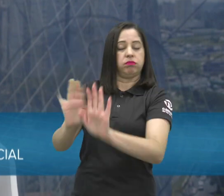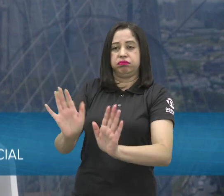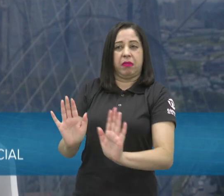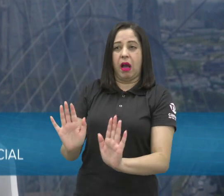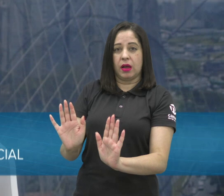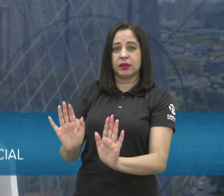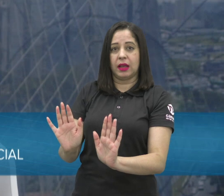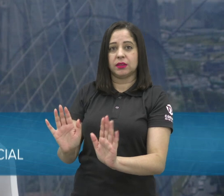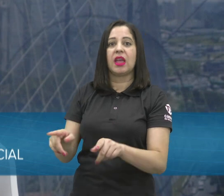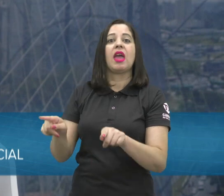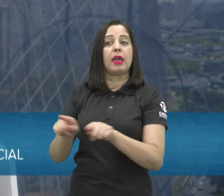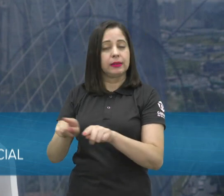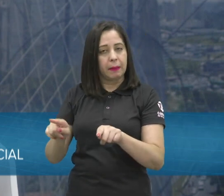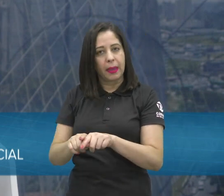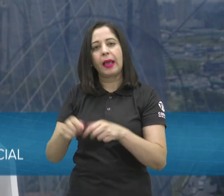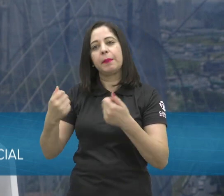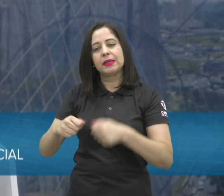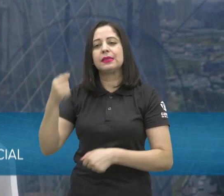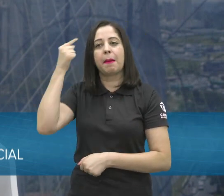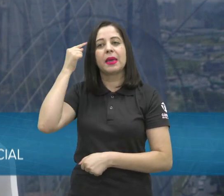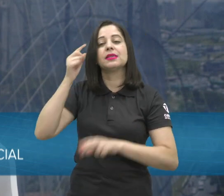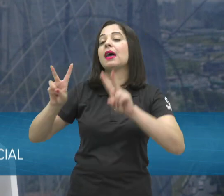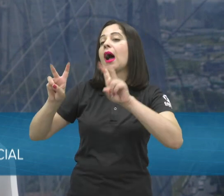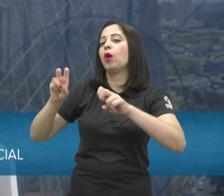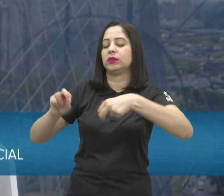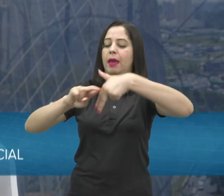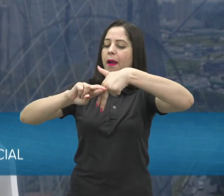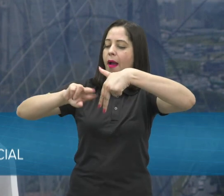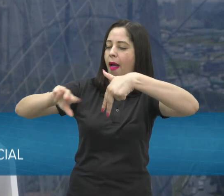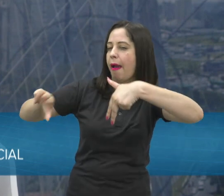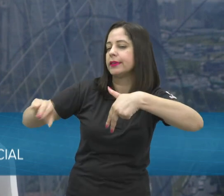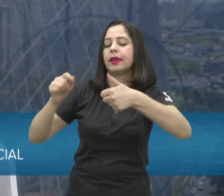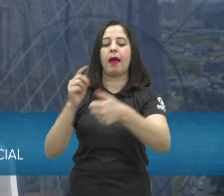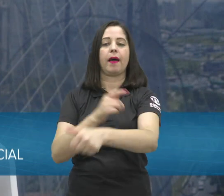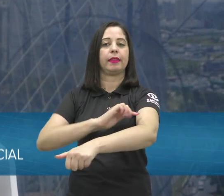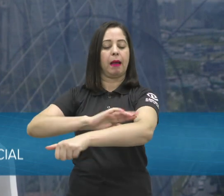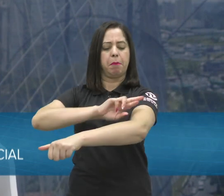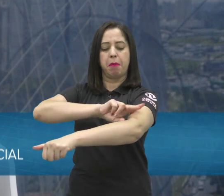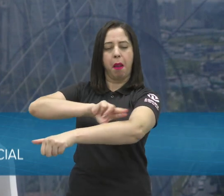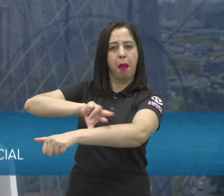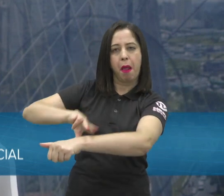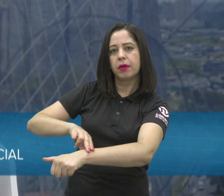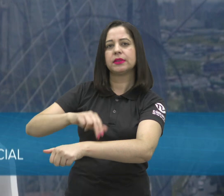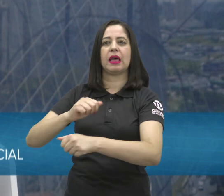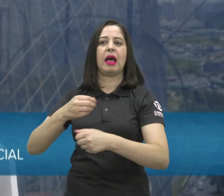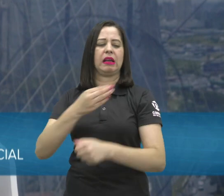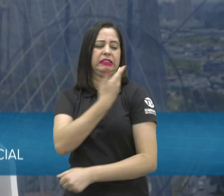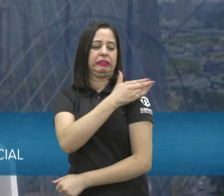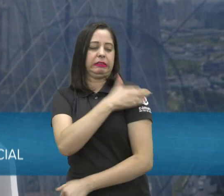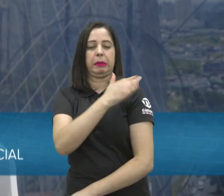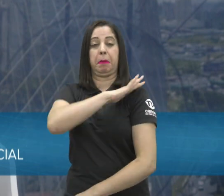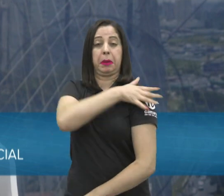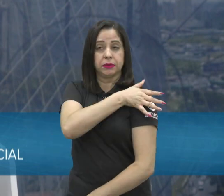gente vai entrar na questão da diversidade também, da questão racial, né, da discriminação, do preconceito. Então, eu acho que o jovem hoje, ele